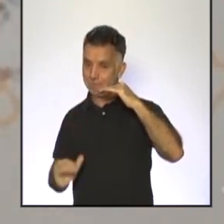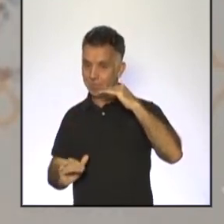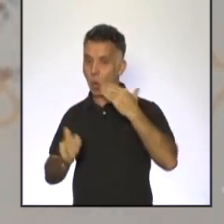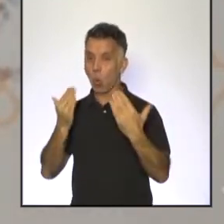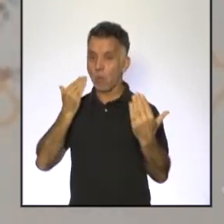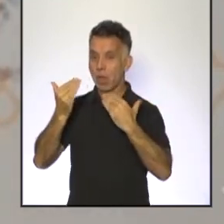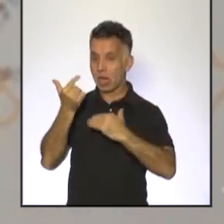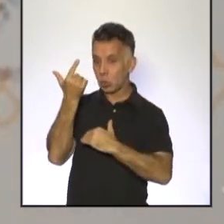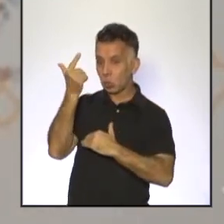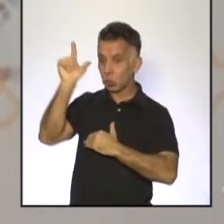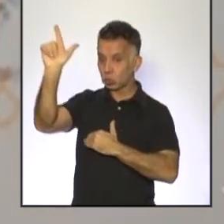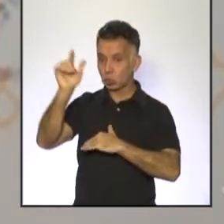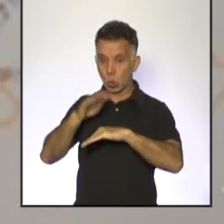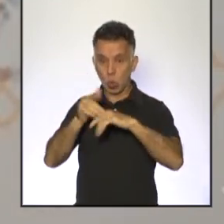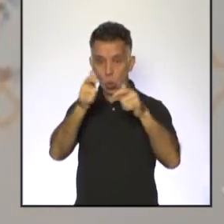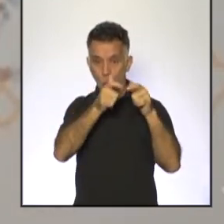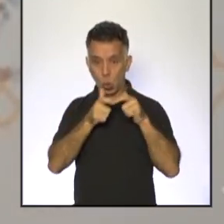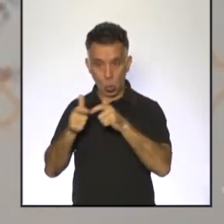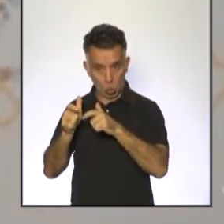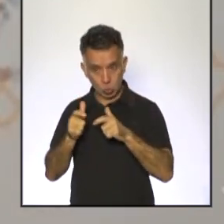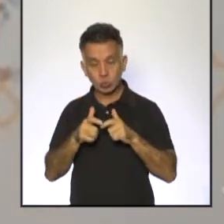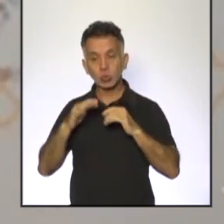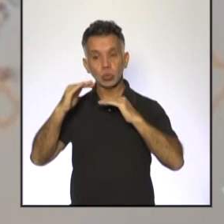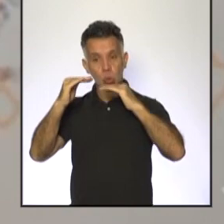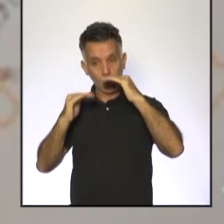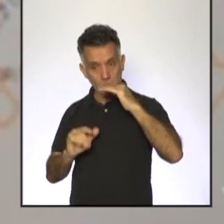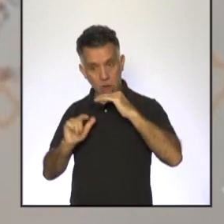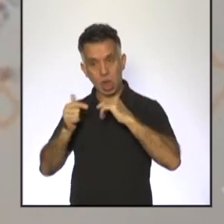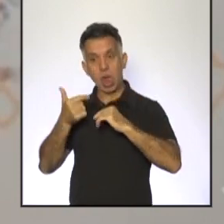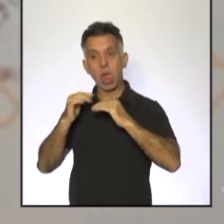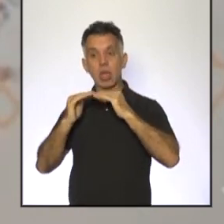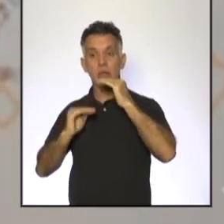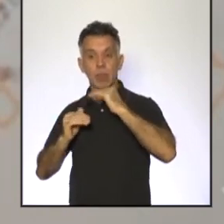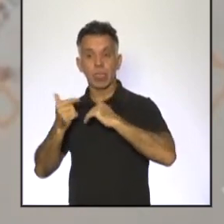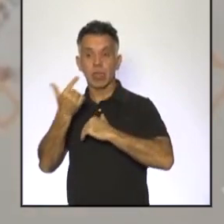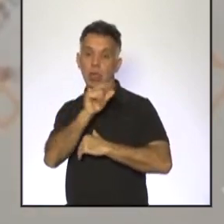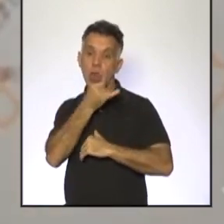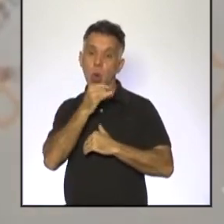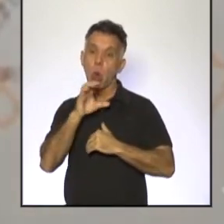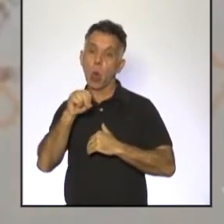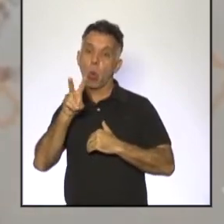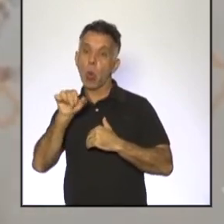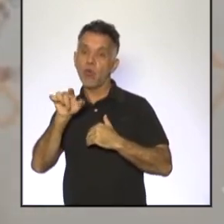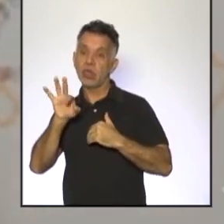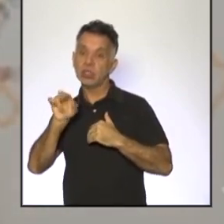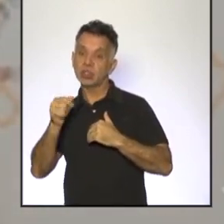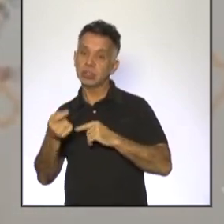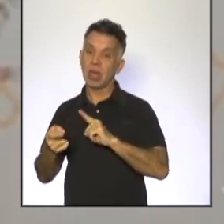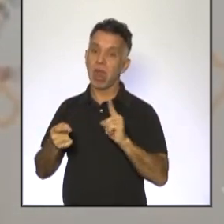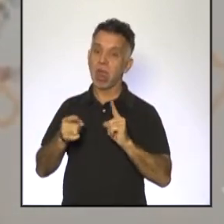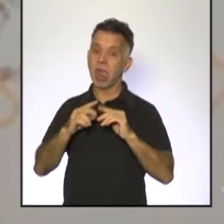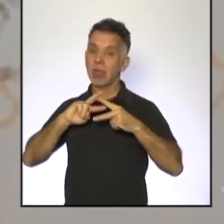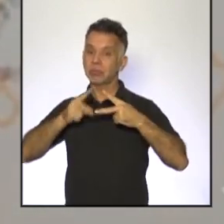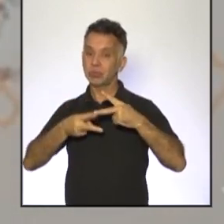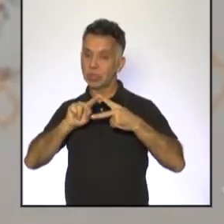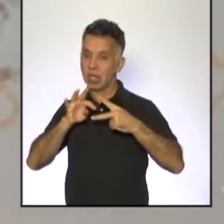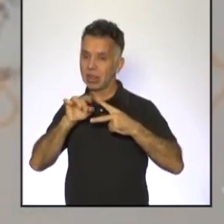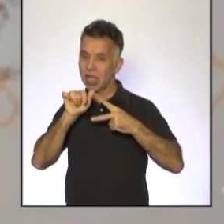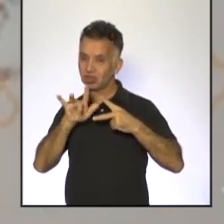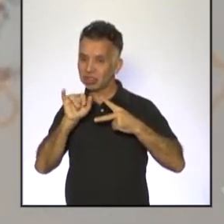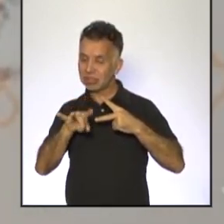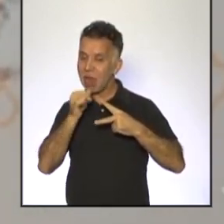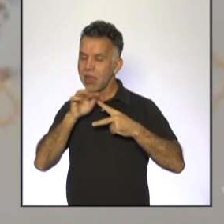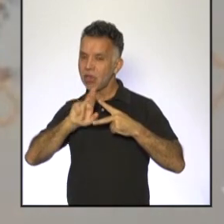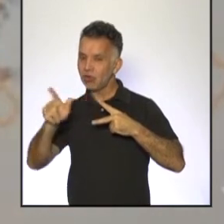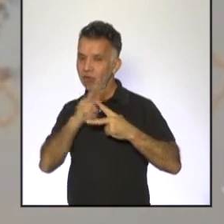aos terremotos das áreas limítrofes das placas tectônicas, como nos limites convergentes e nos limites tangenciais. Respondido, Pedro?